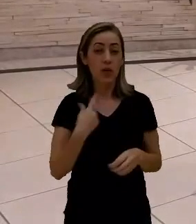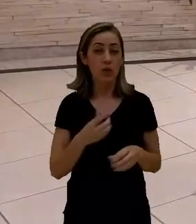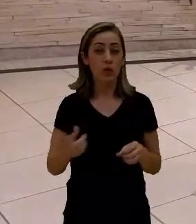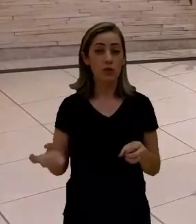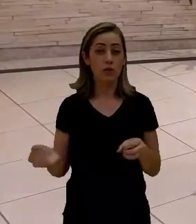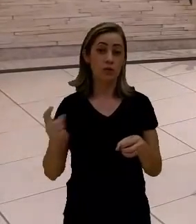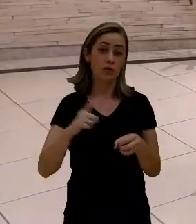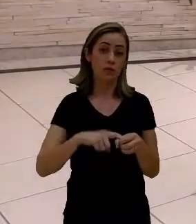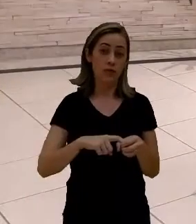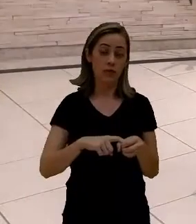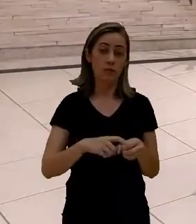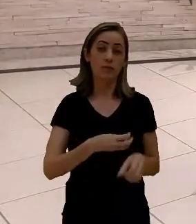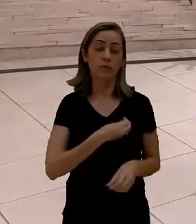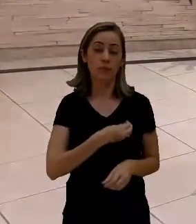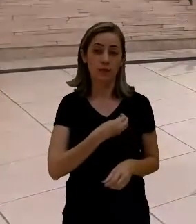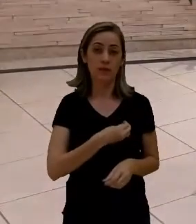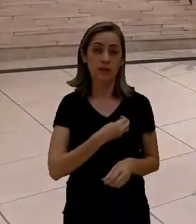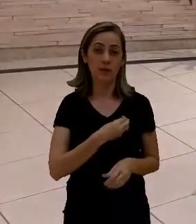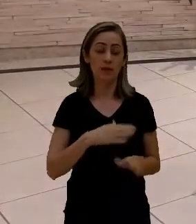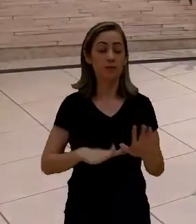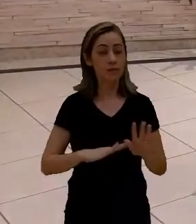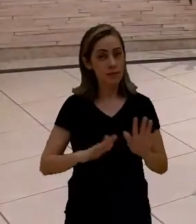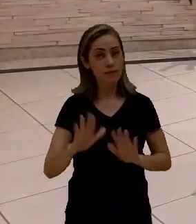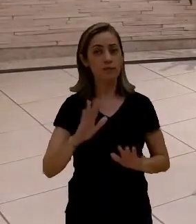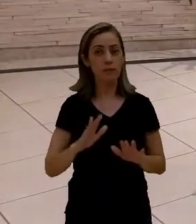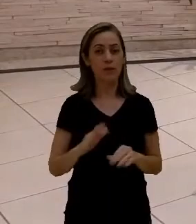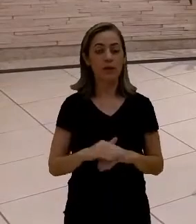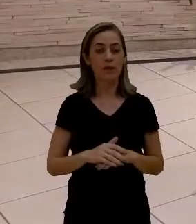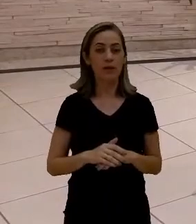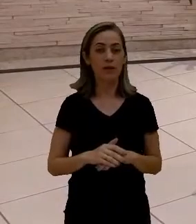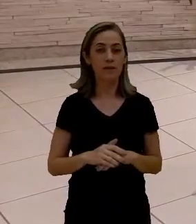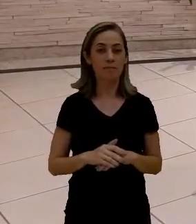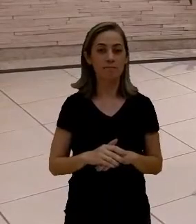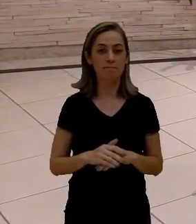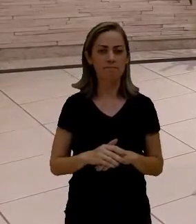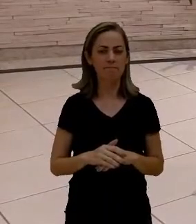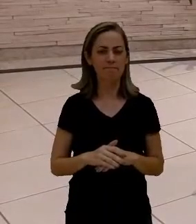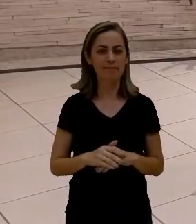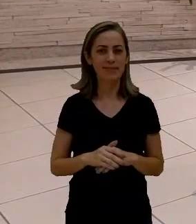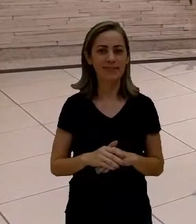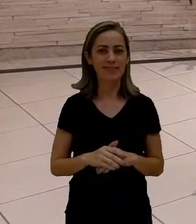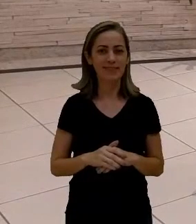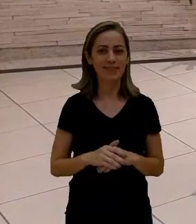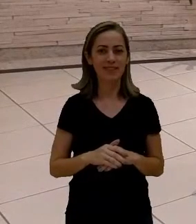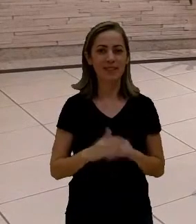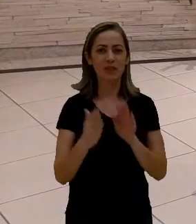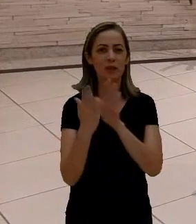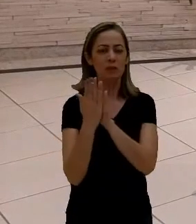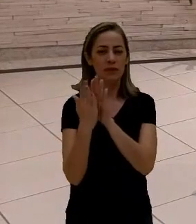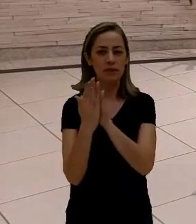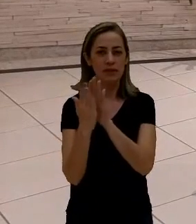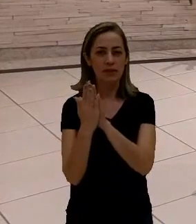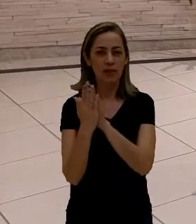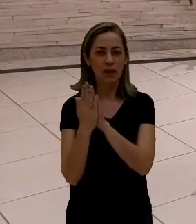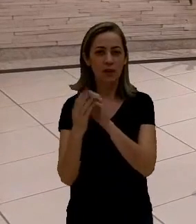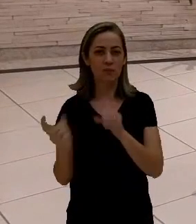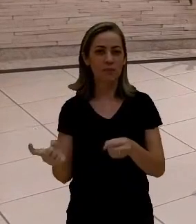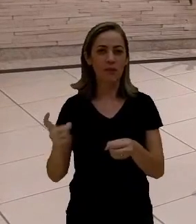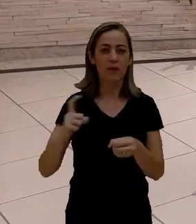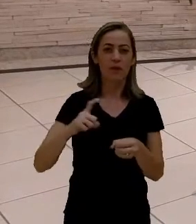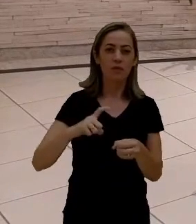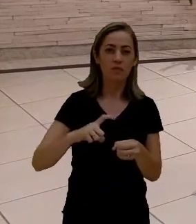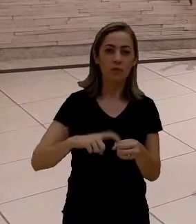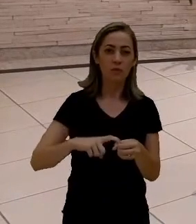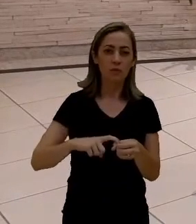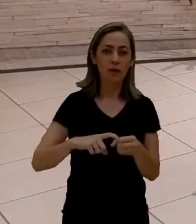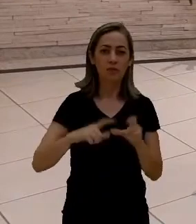ao presencial com algumas limitações mas de sair do presencial ir pro online depois voltar presencial depois voltar pro online que ficou